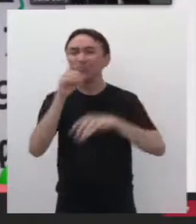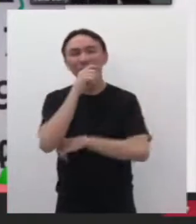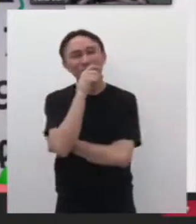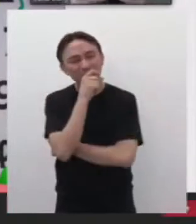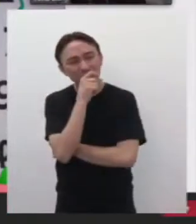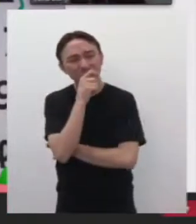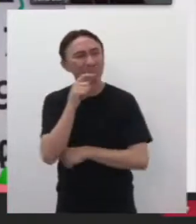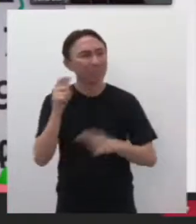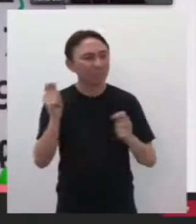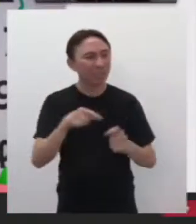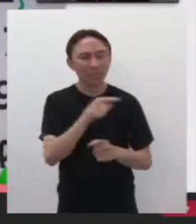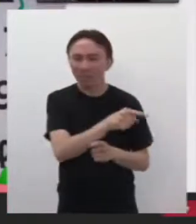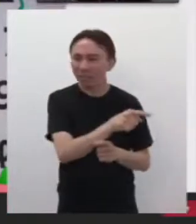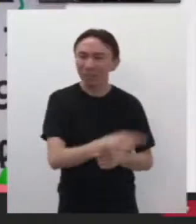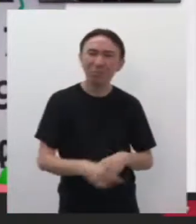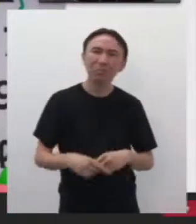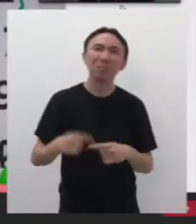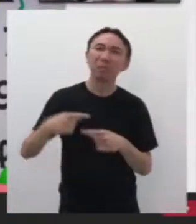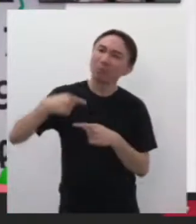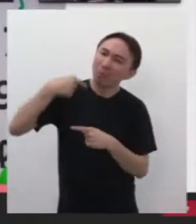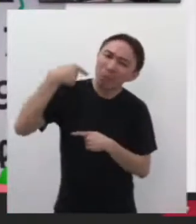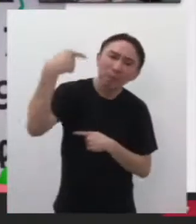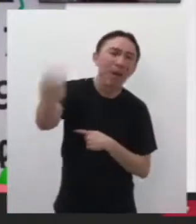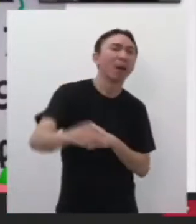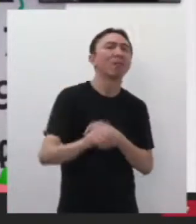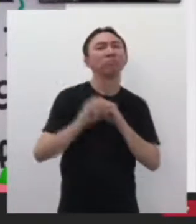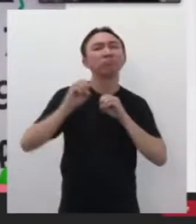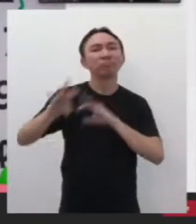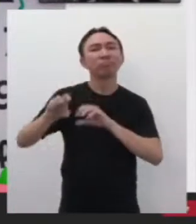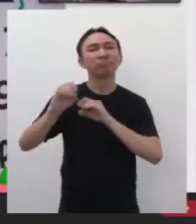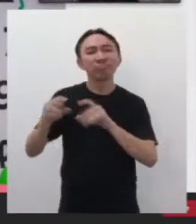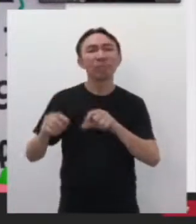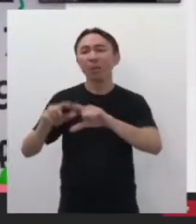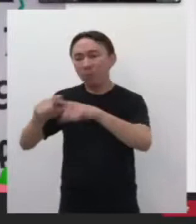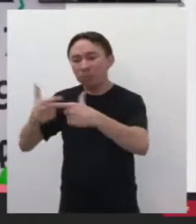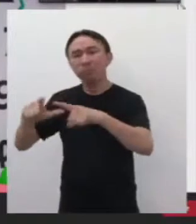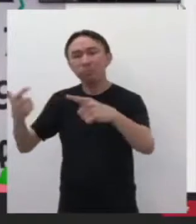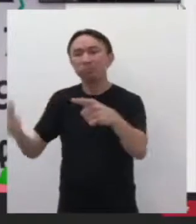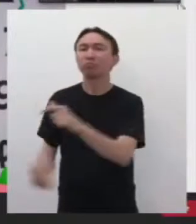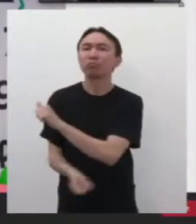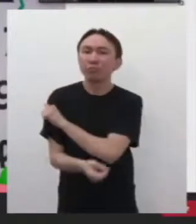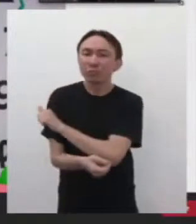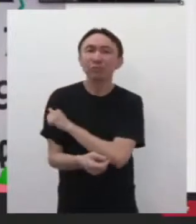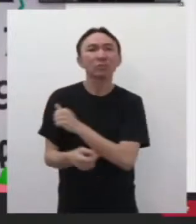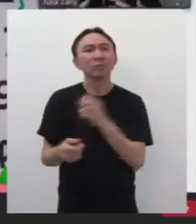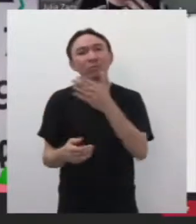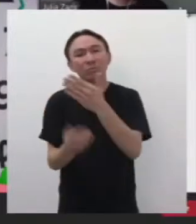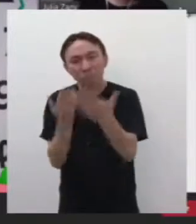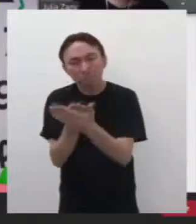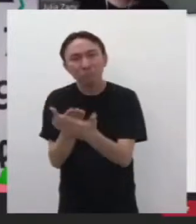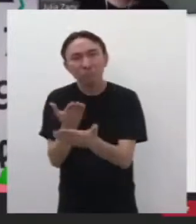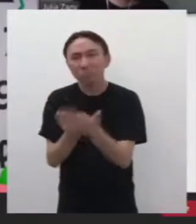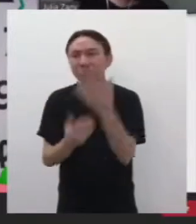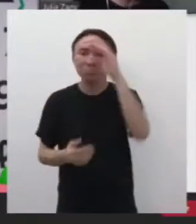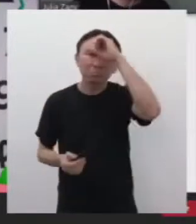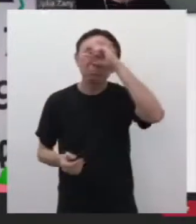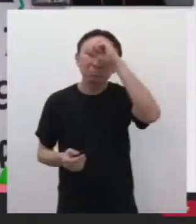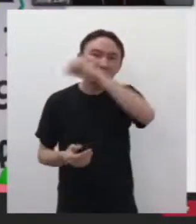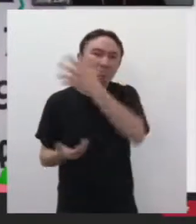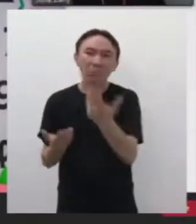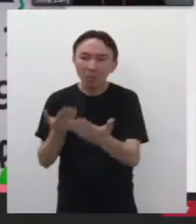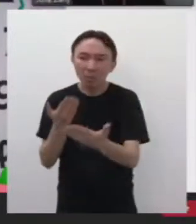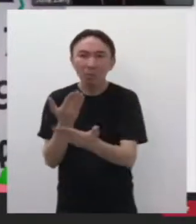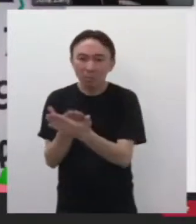como eu posso levar esse ensino adiante? Como eu posso fazer com que mais alunos e mais alunos possam estudar e se preparar para o vestibular?